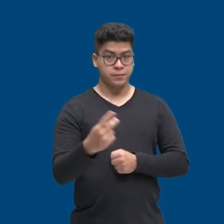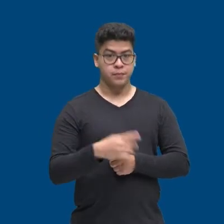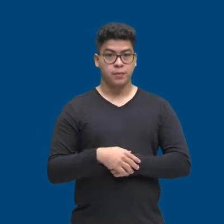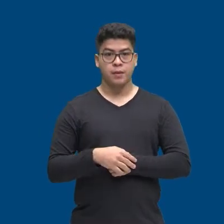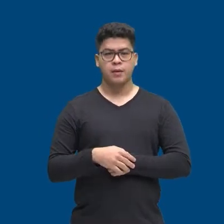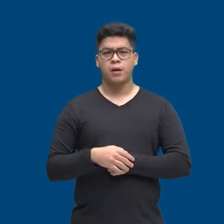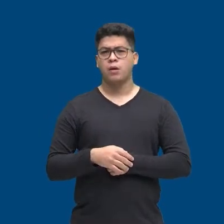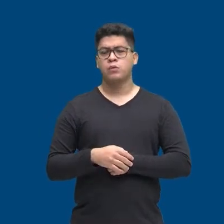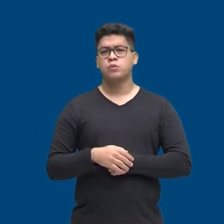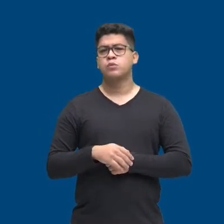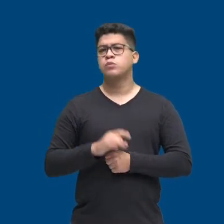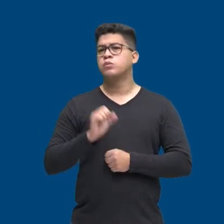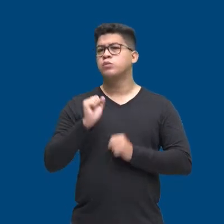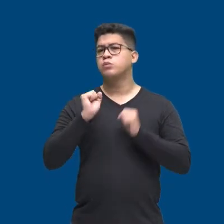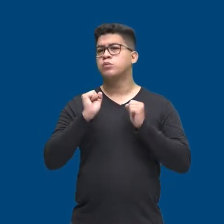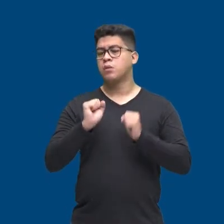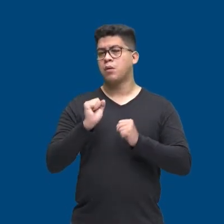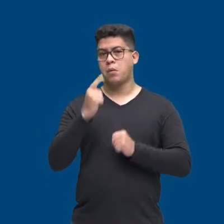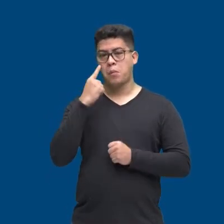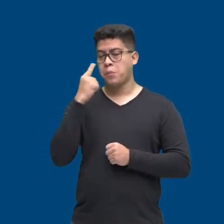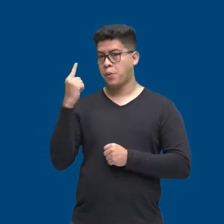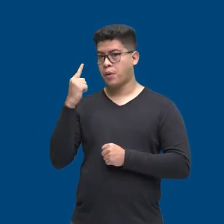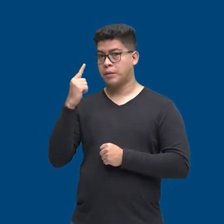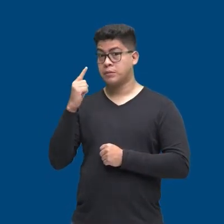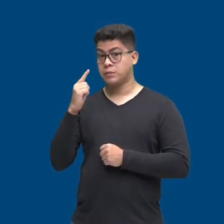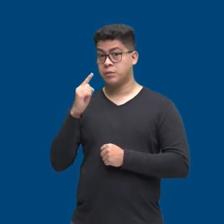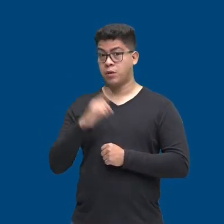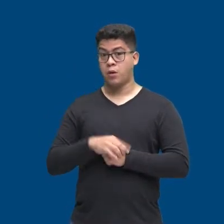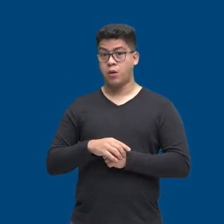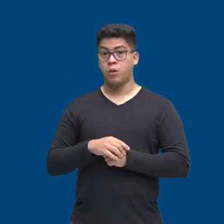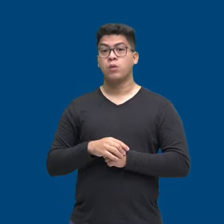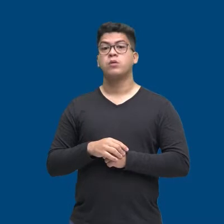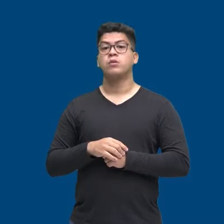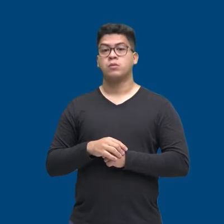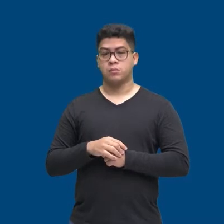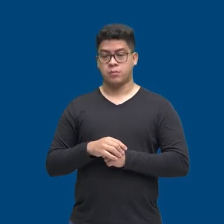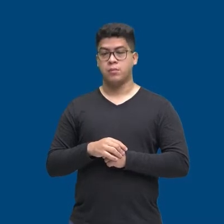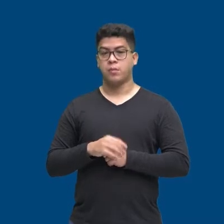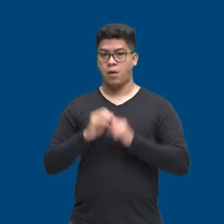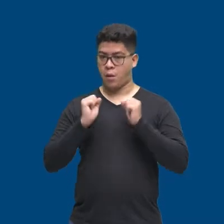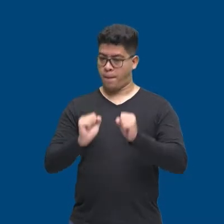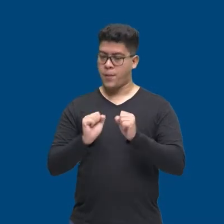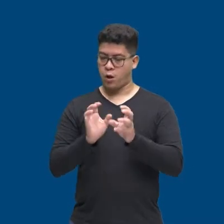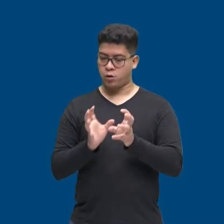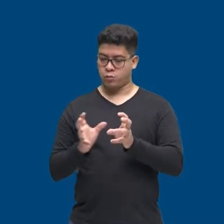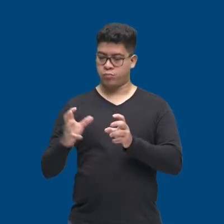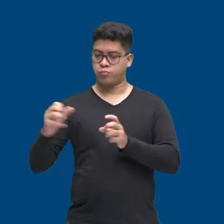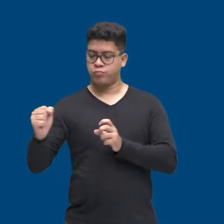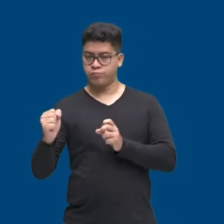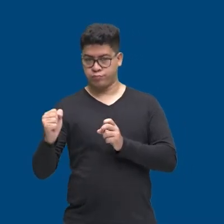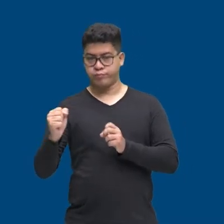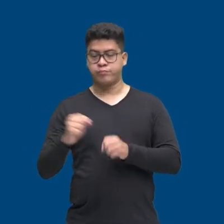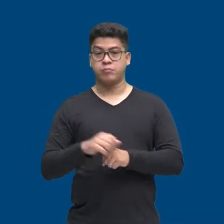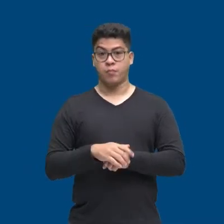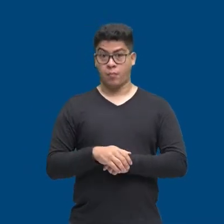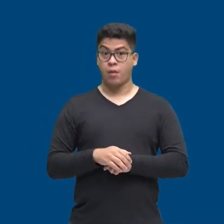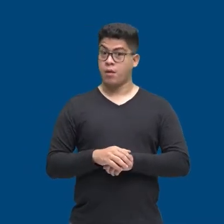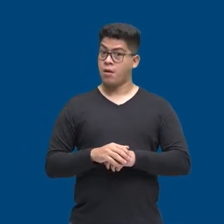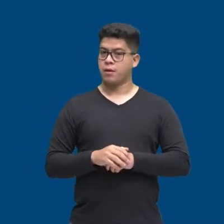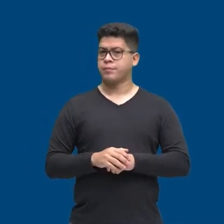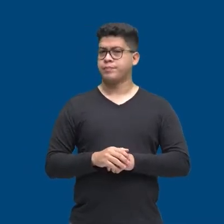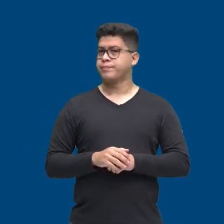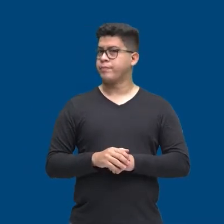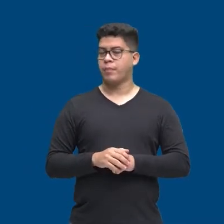diagonal ou seja se tiver uma peça aqui desse lado ele pode capturar nós vamos supor aqui essa peça está